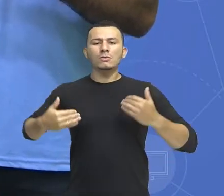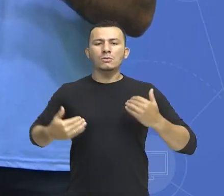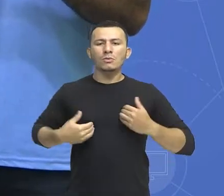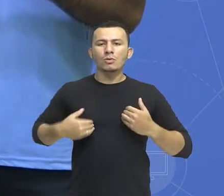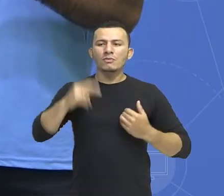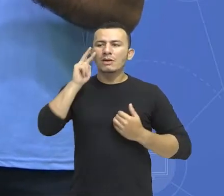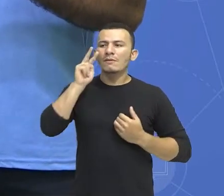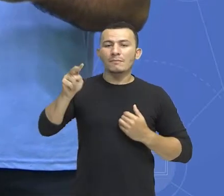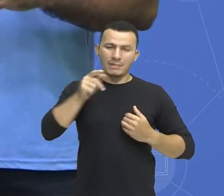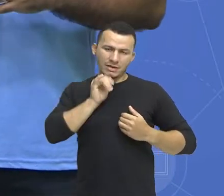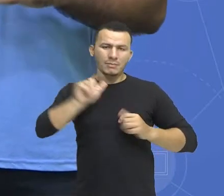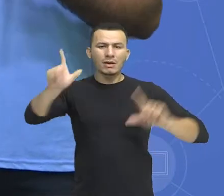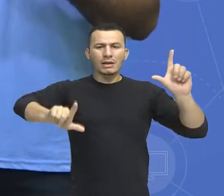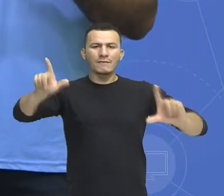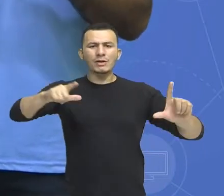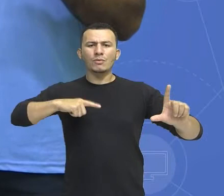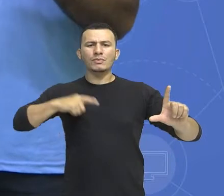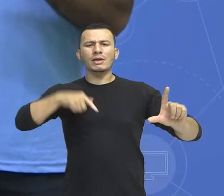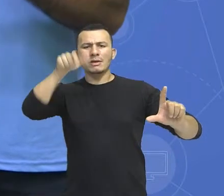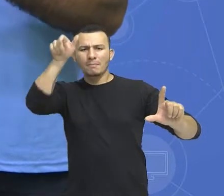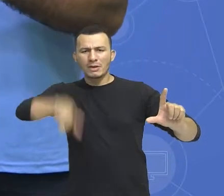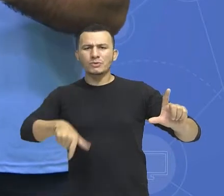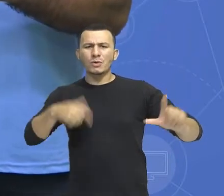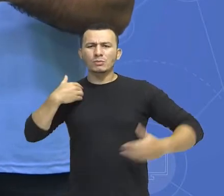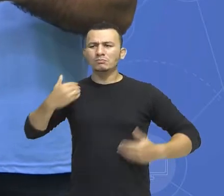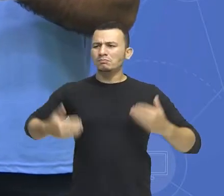que você viu na TV, que você viu